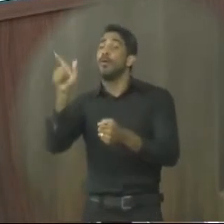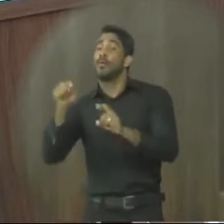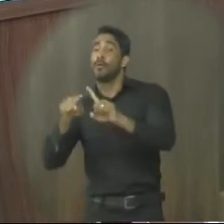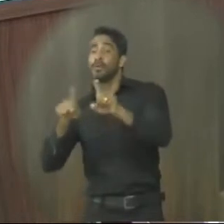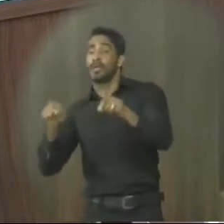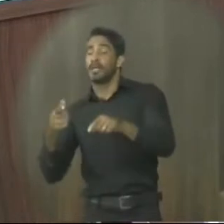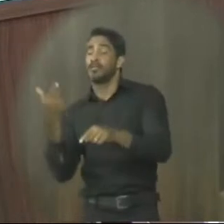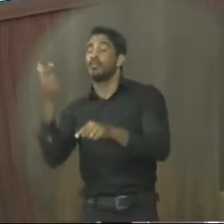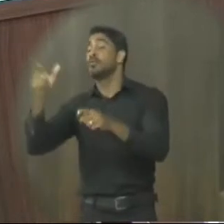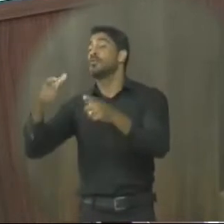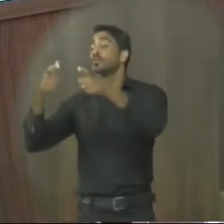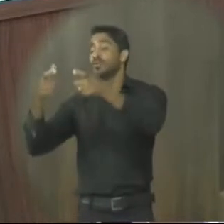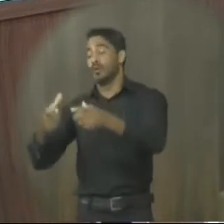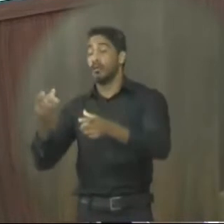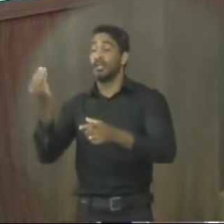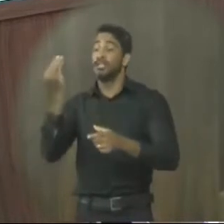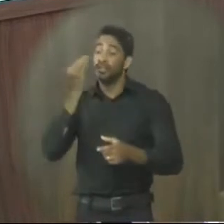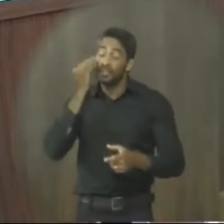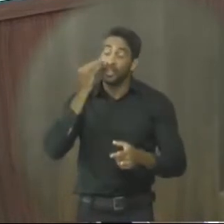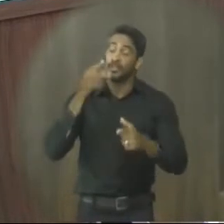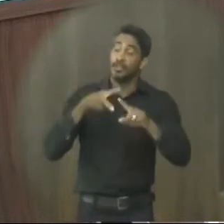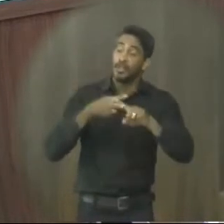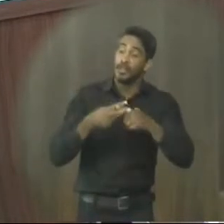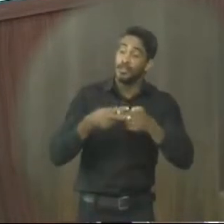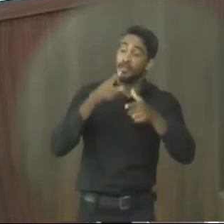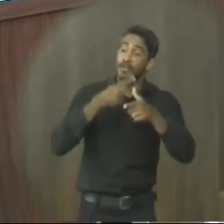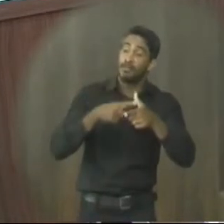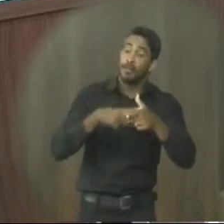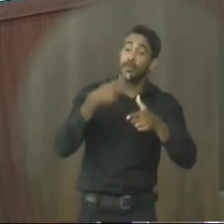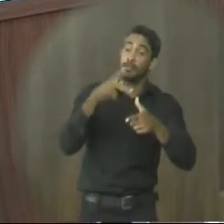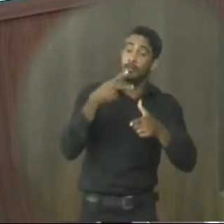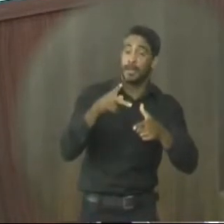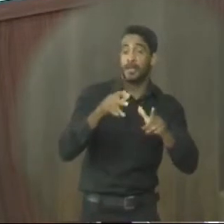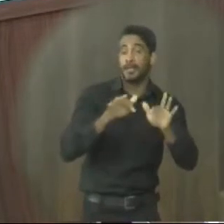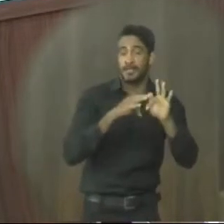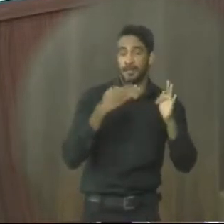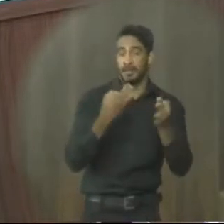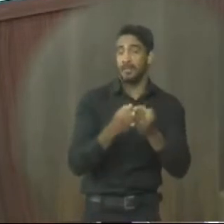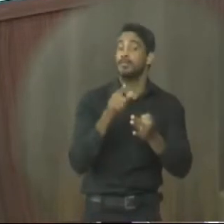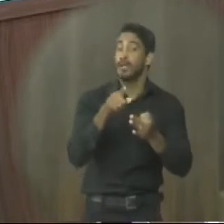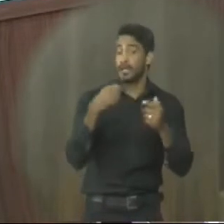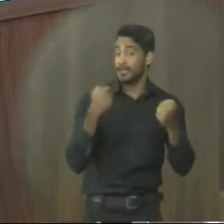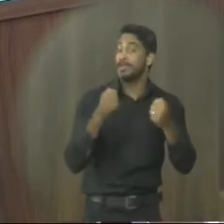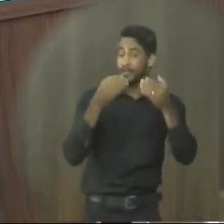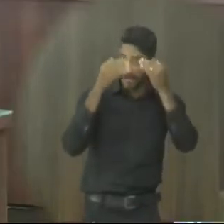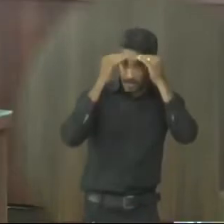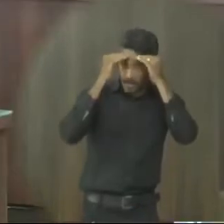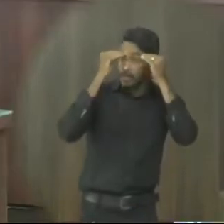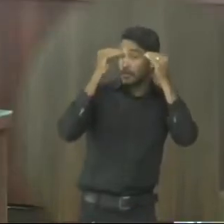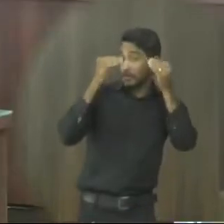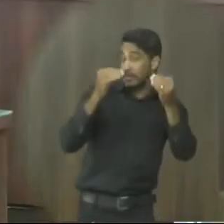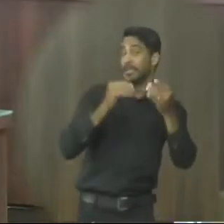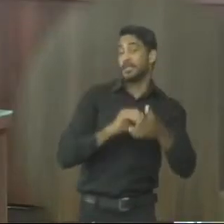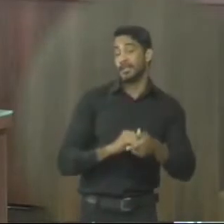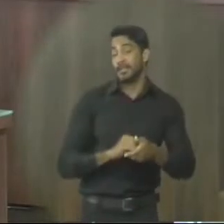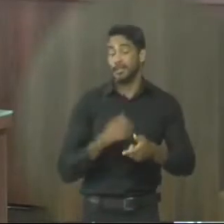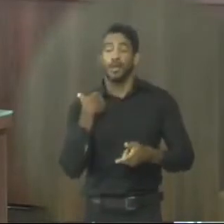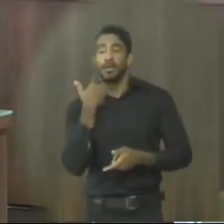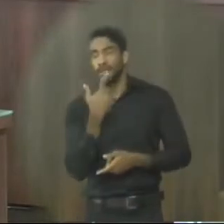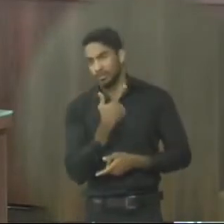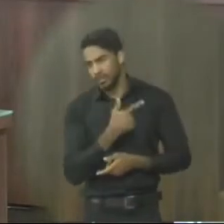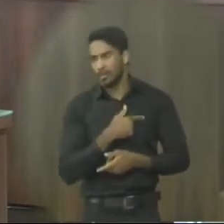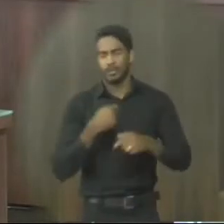de forma que a gente tente buscar uma solução para essas famílias, que elas merecem ser atendidas e que a gente